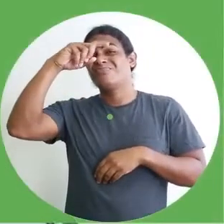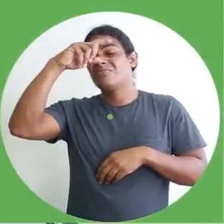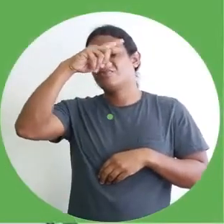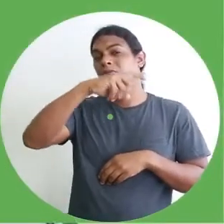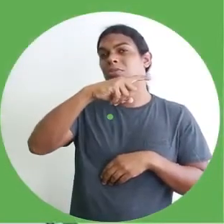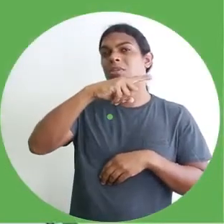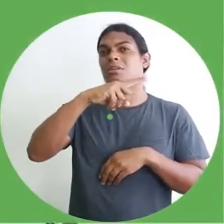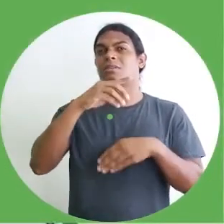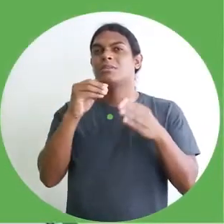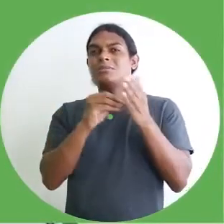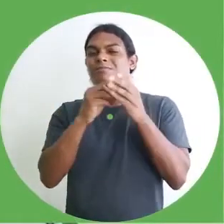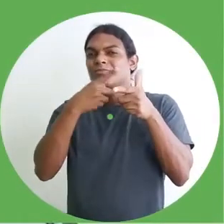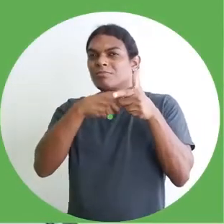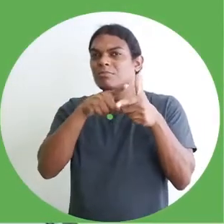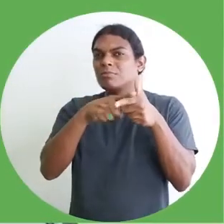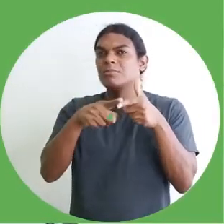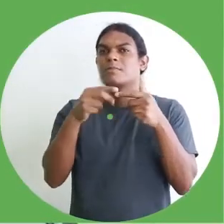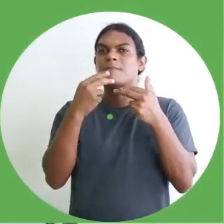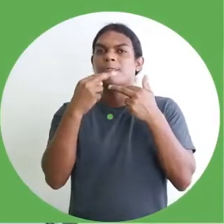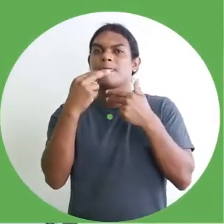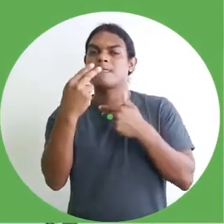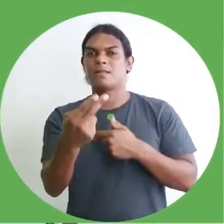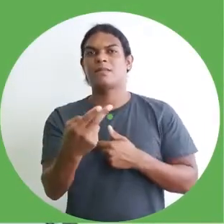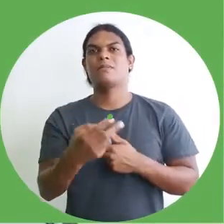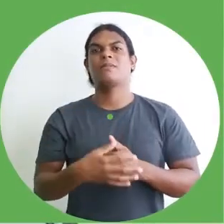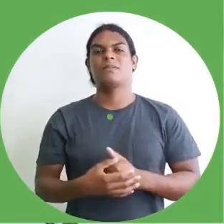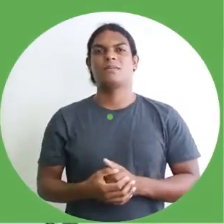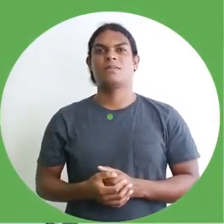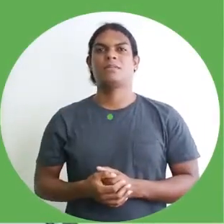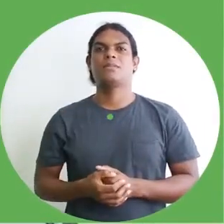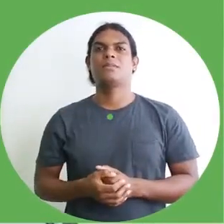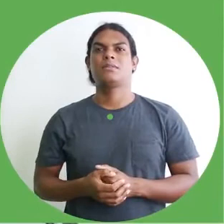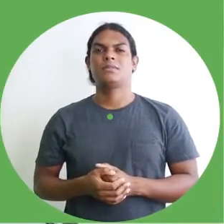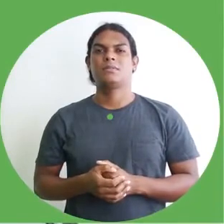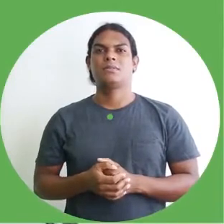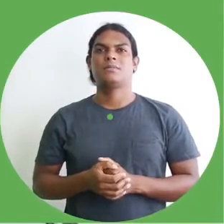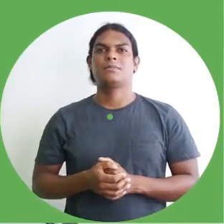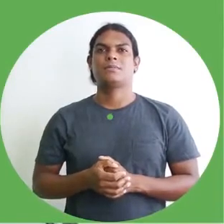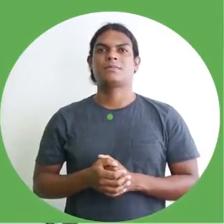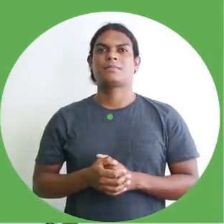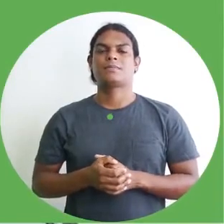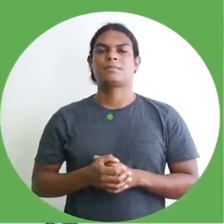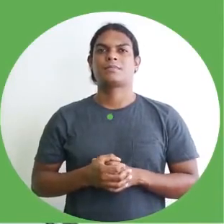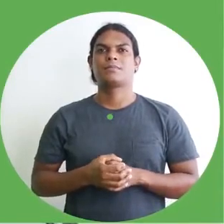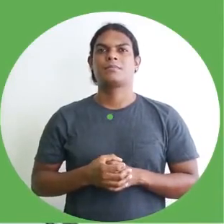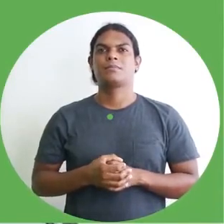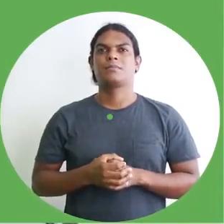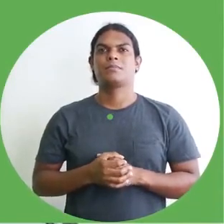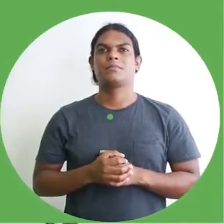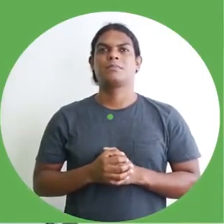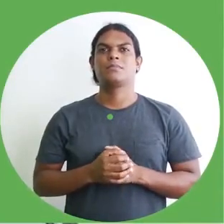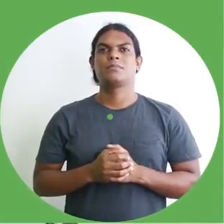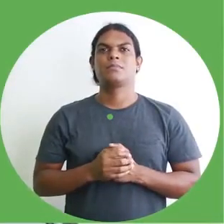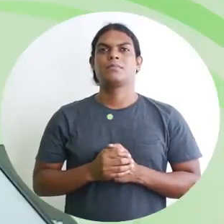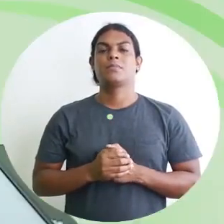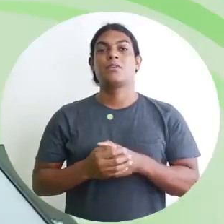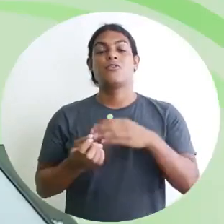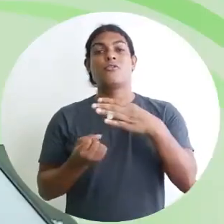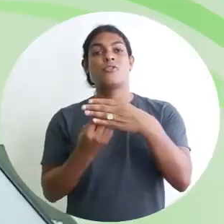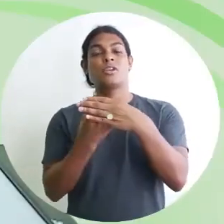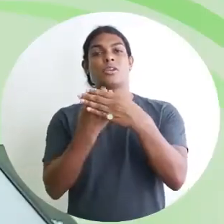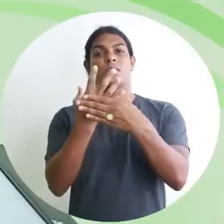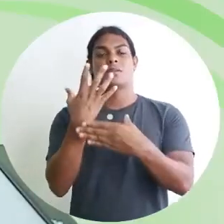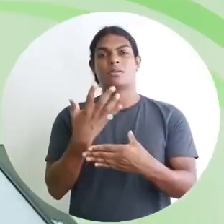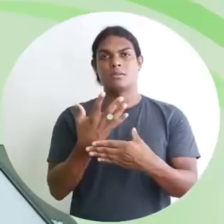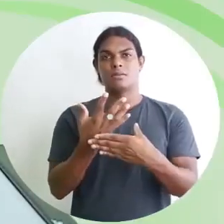uma área específica da tecnologia assistiva que ajuda em novos formatos e habilidade de comunicação. Ela foi